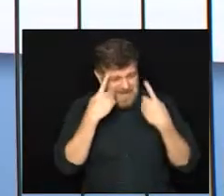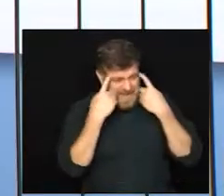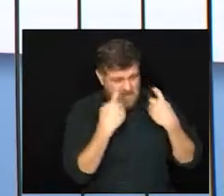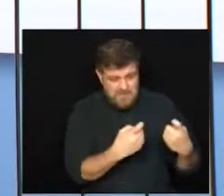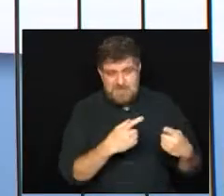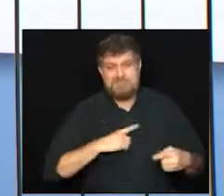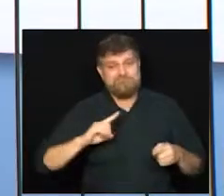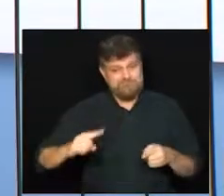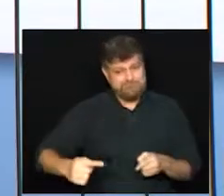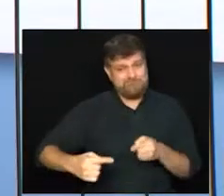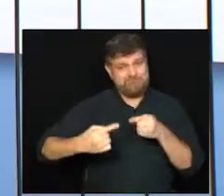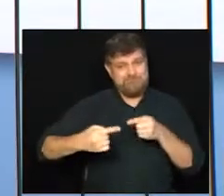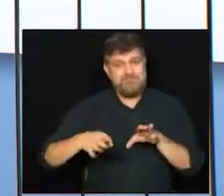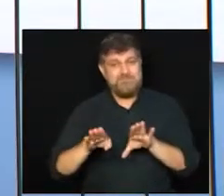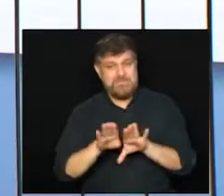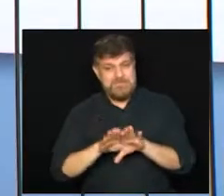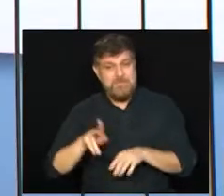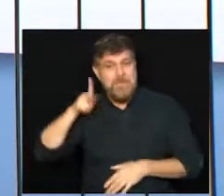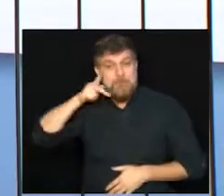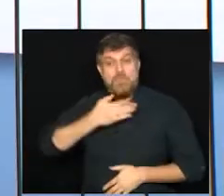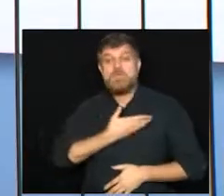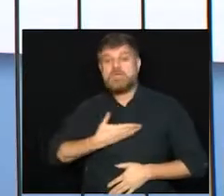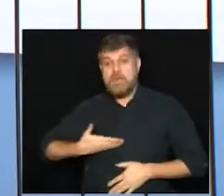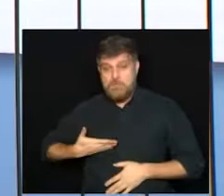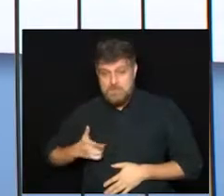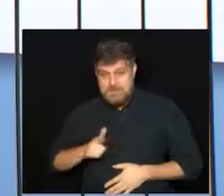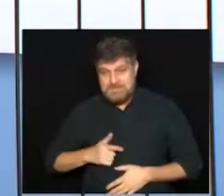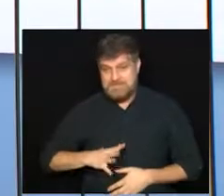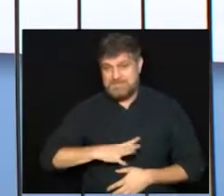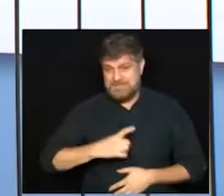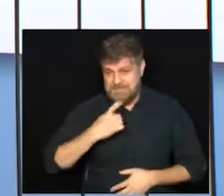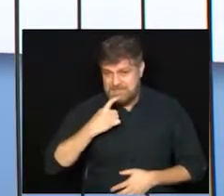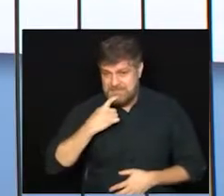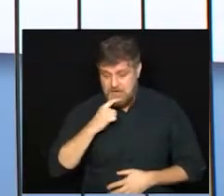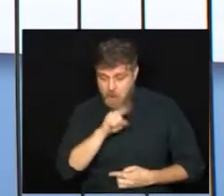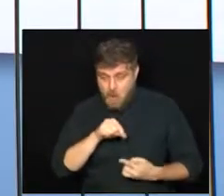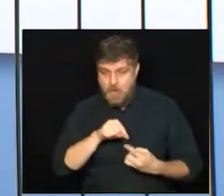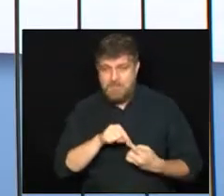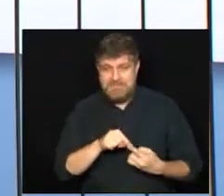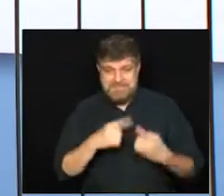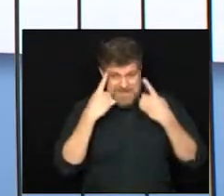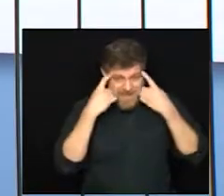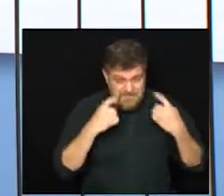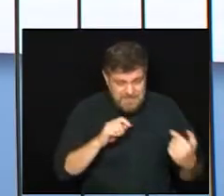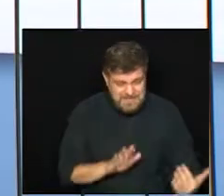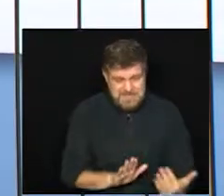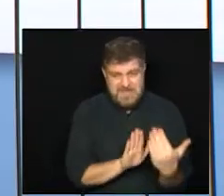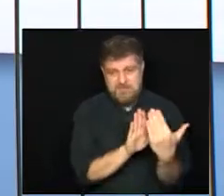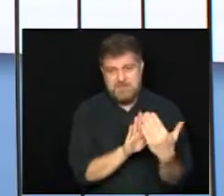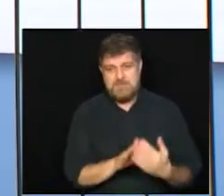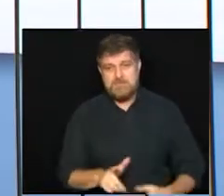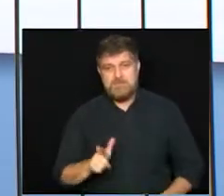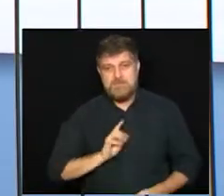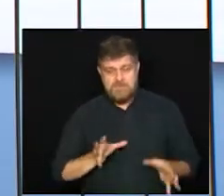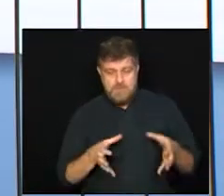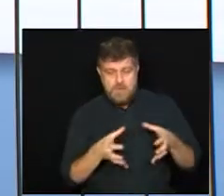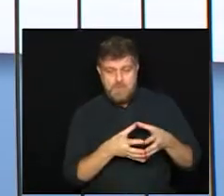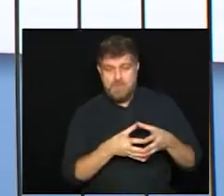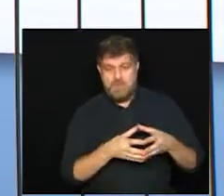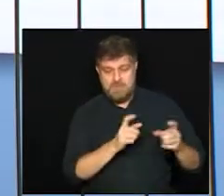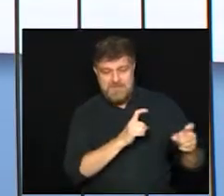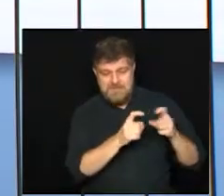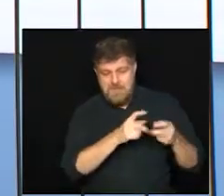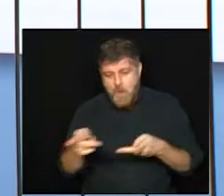os desafios e as políticas públicas existentes para o enfrentamento dessa violência. A comissão